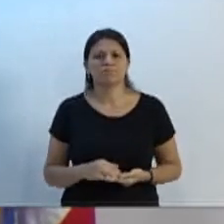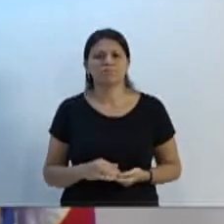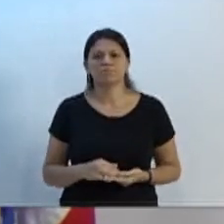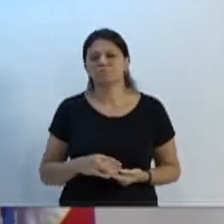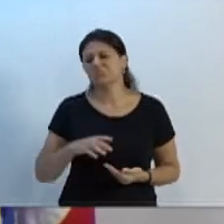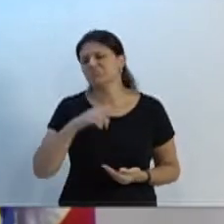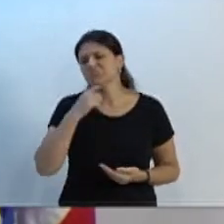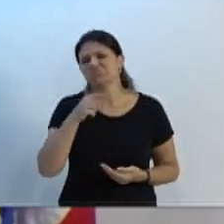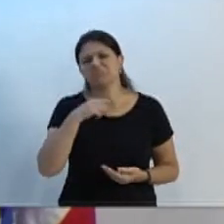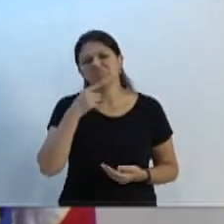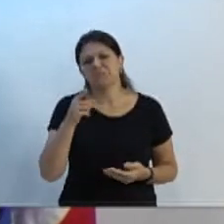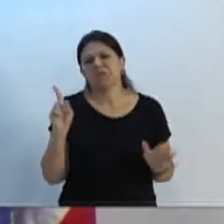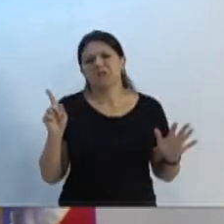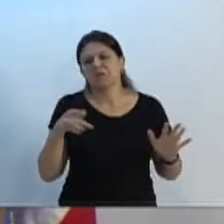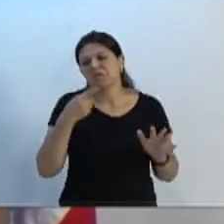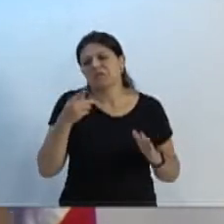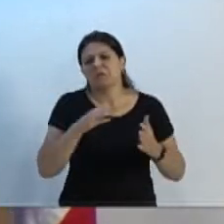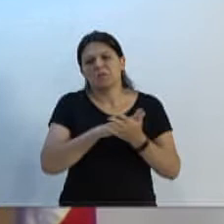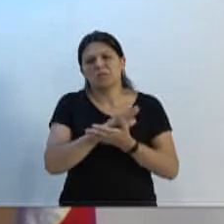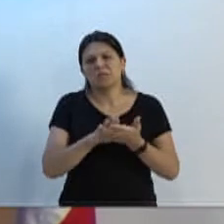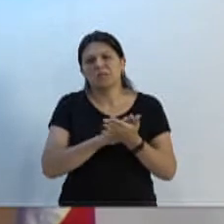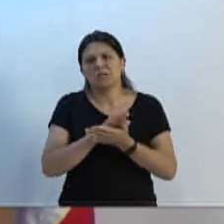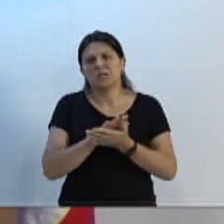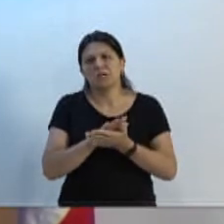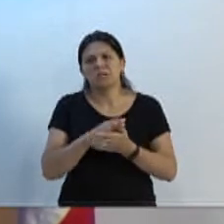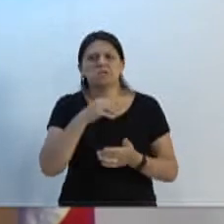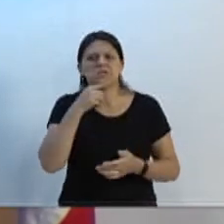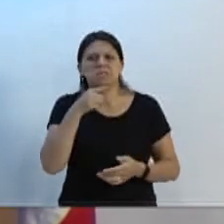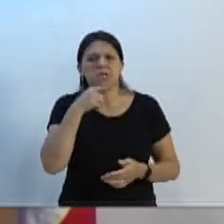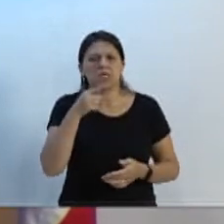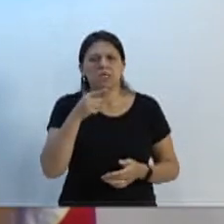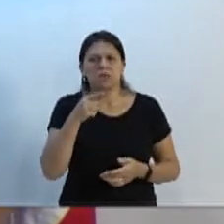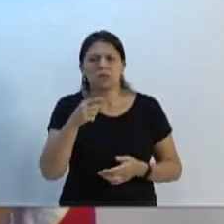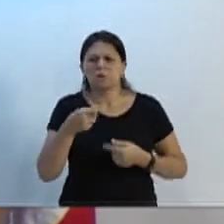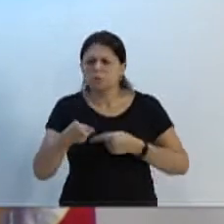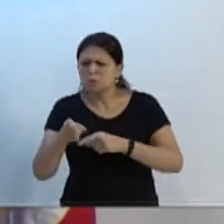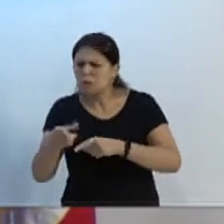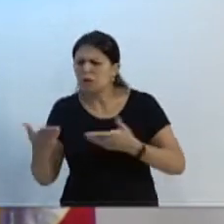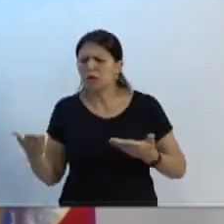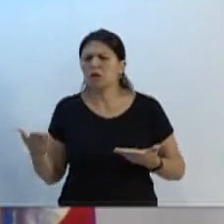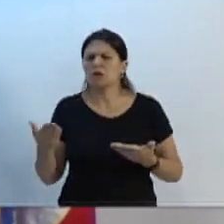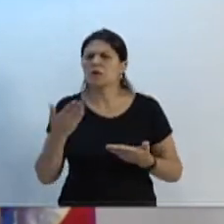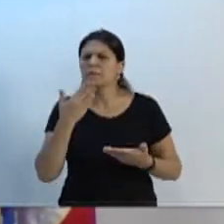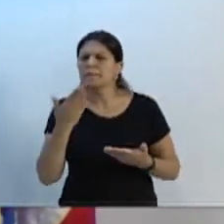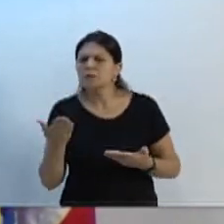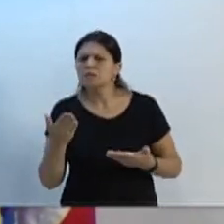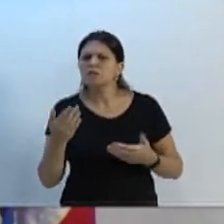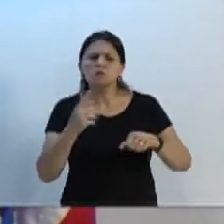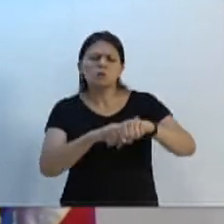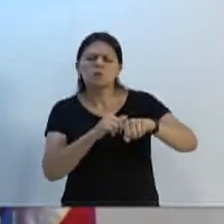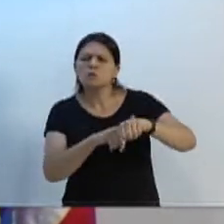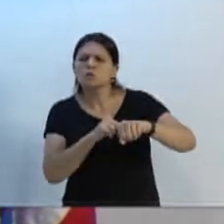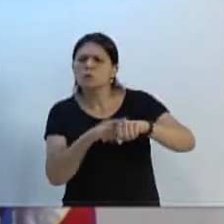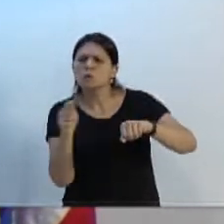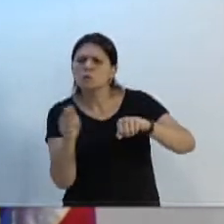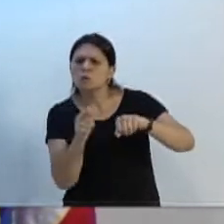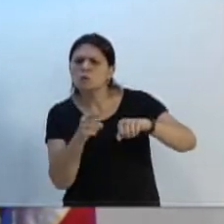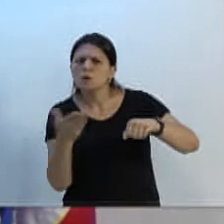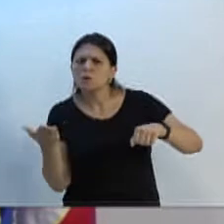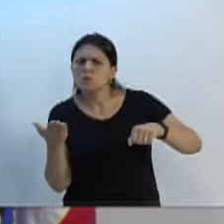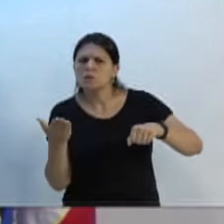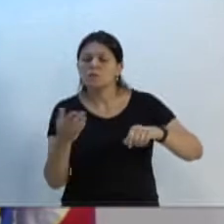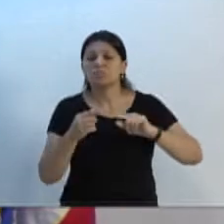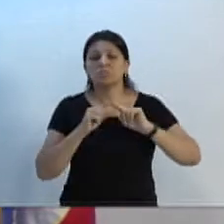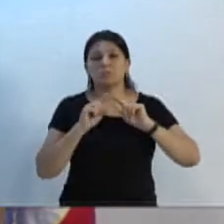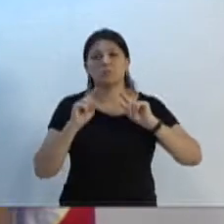constrangiu o ministro ninguém colocou uma faca no pescoço dele pedindo um prazo tão curto assim senhores